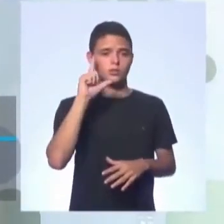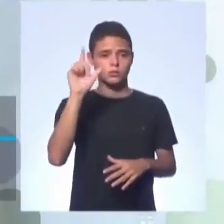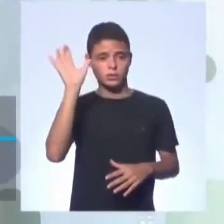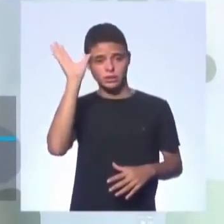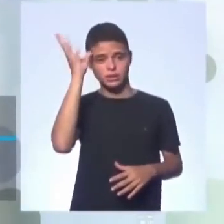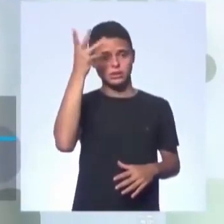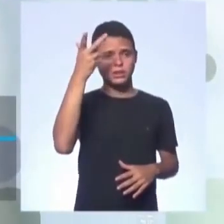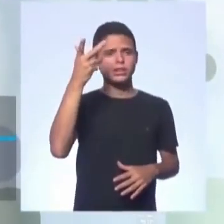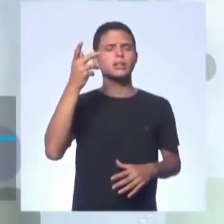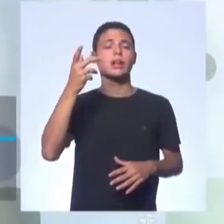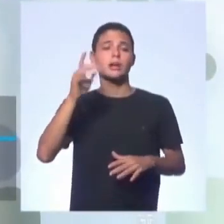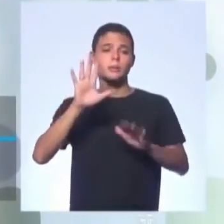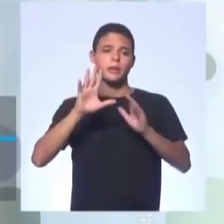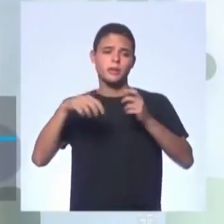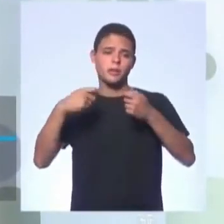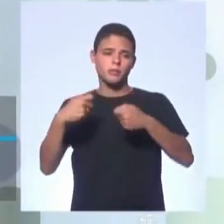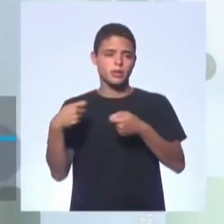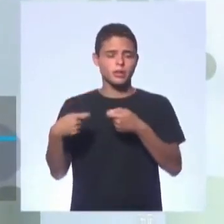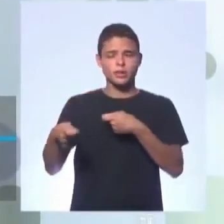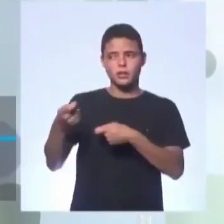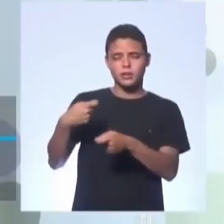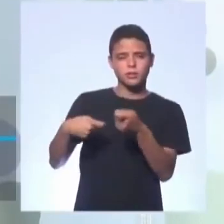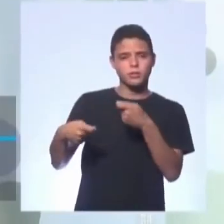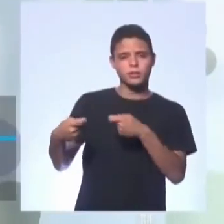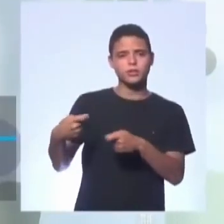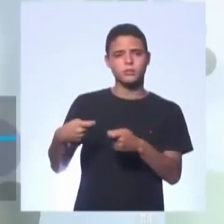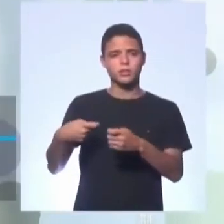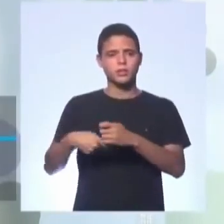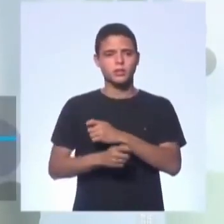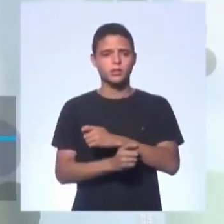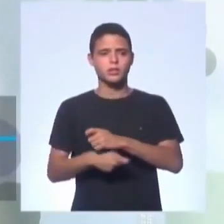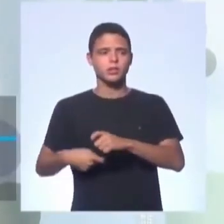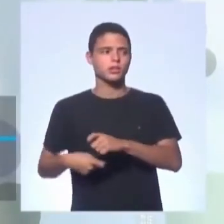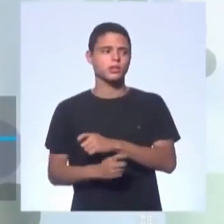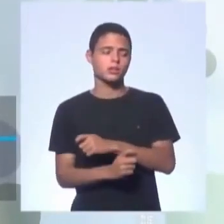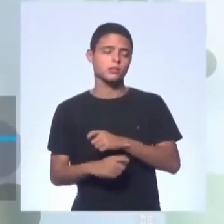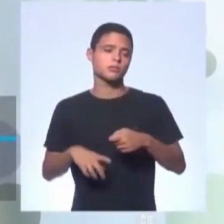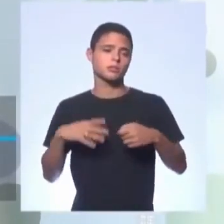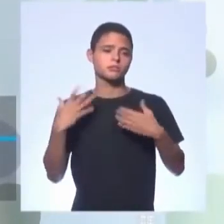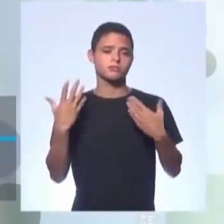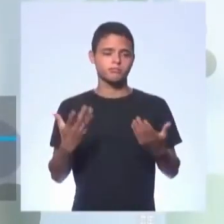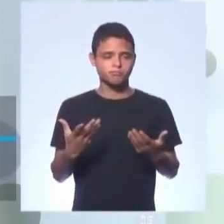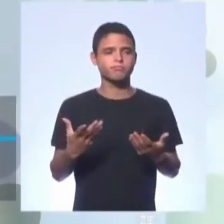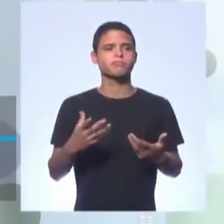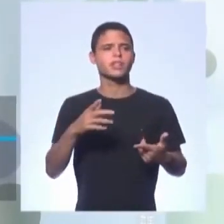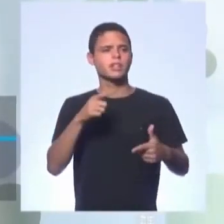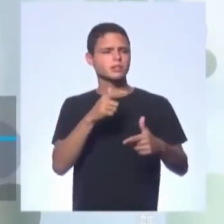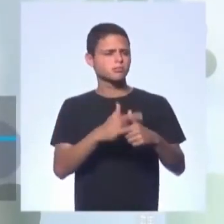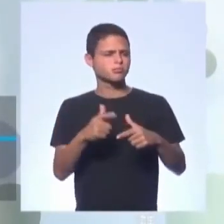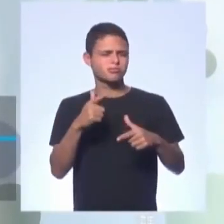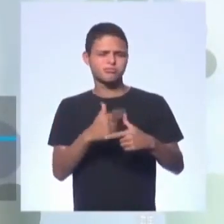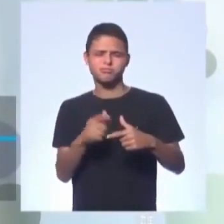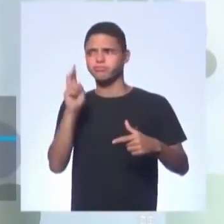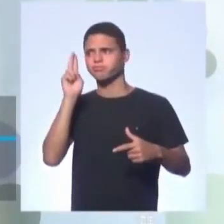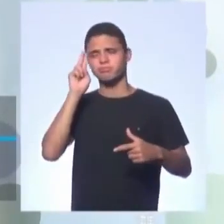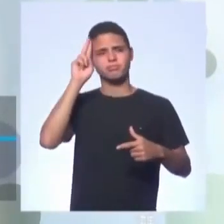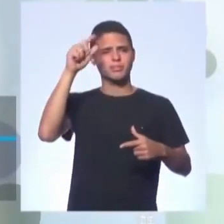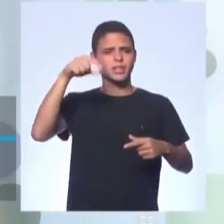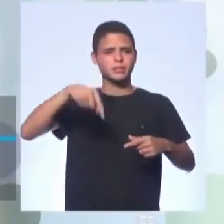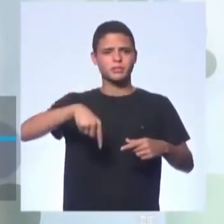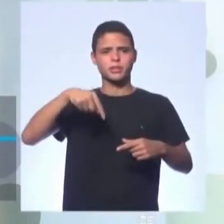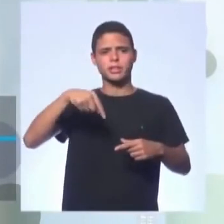tem como solucionar esses problemas, né? Então, como eu falei para vocês, é um dos maiores e piores problemas que nós temos,